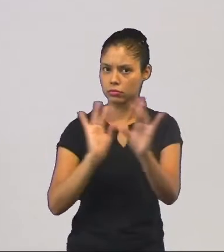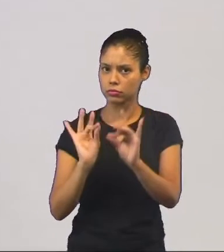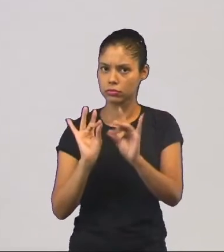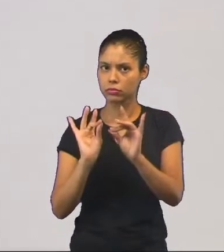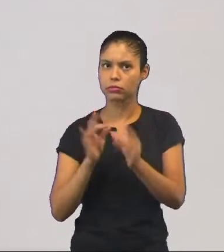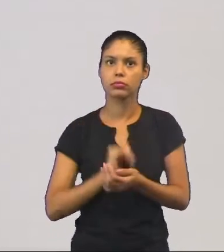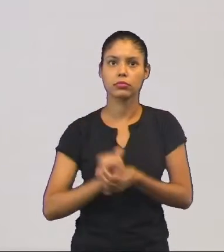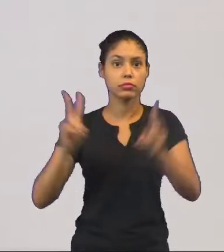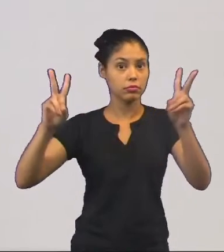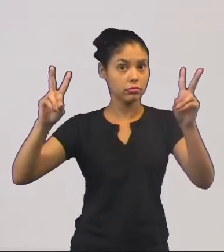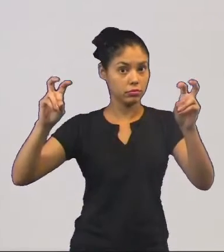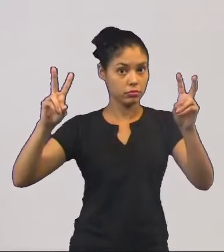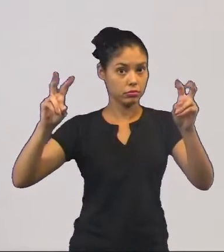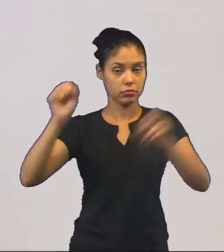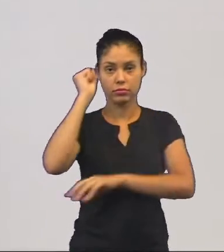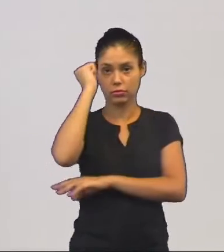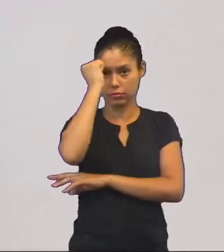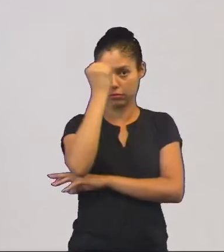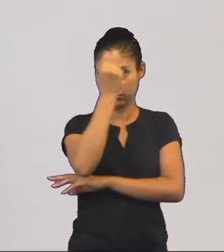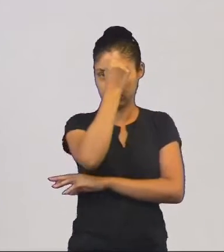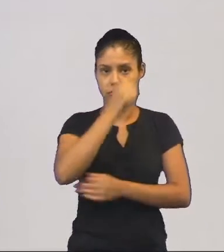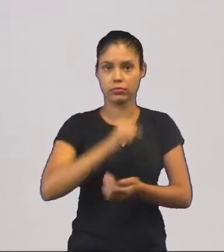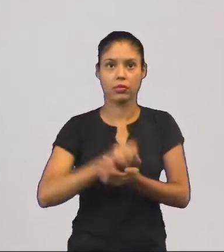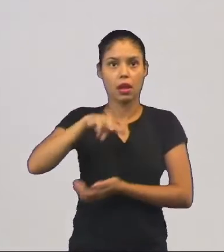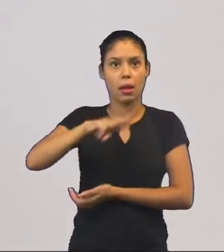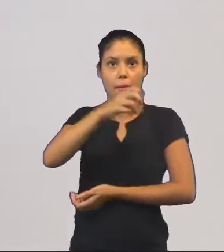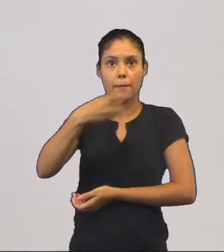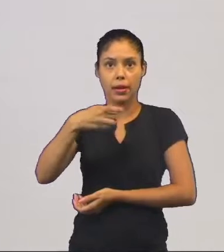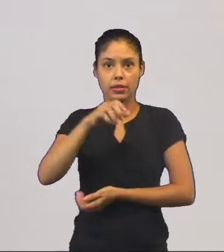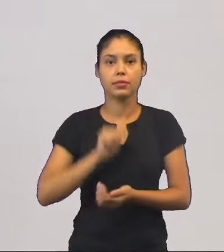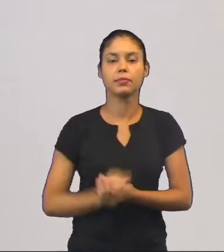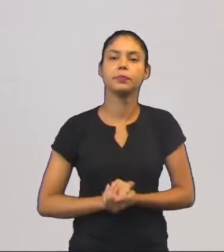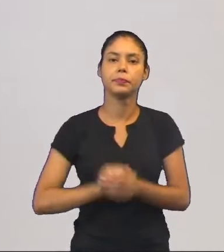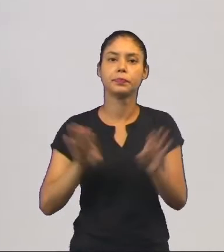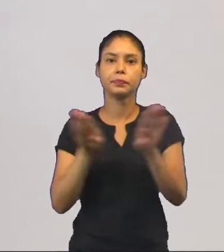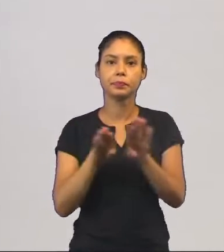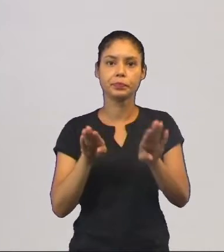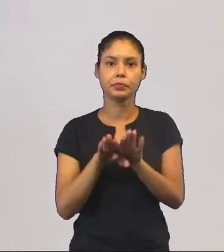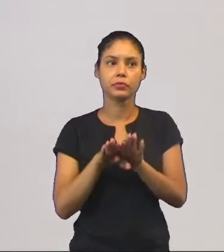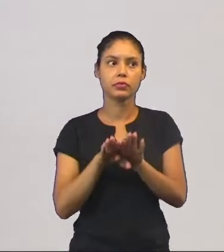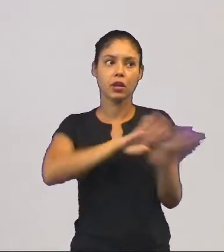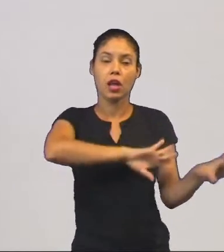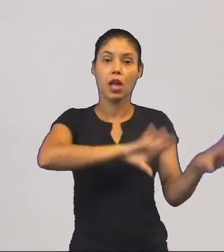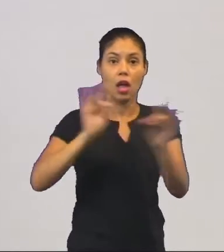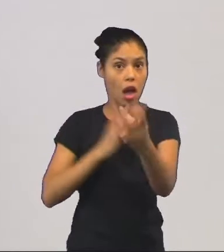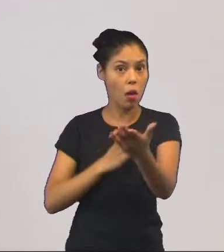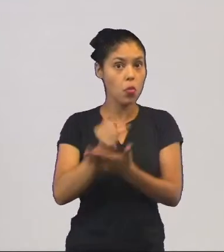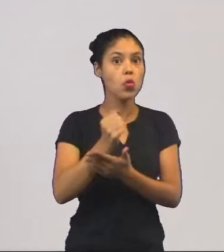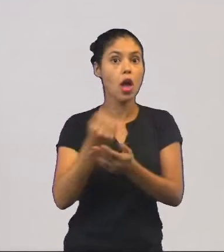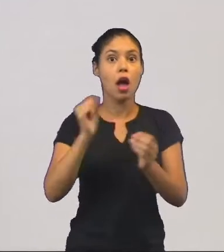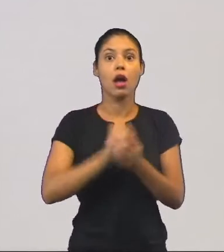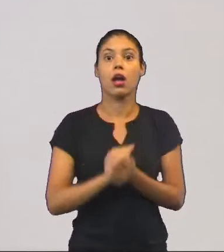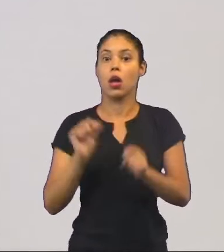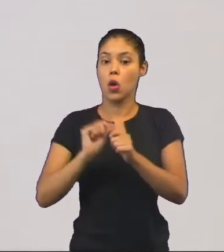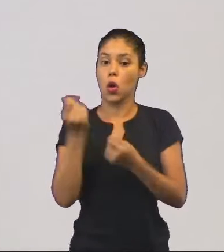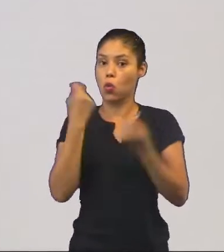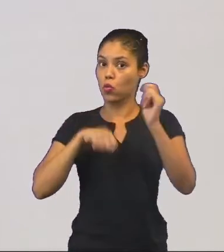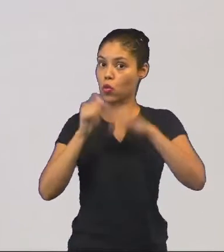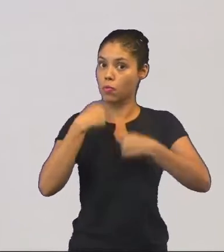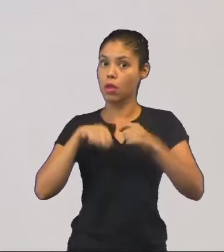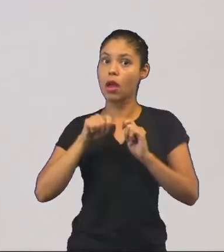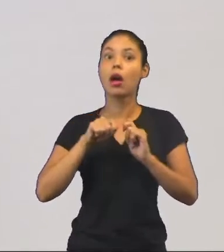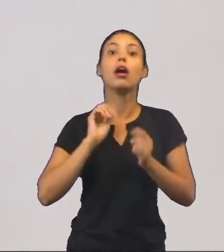ao teórico clássico da sociologia, Max Weber. Max Weber, ele abordou na obra Economia